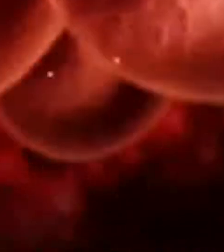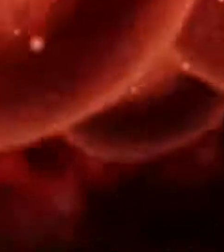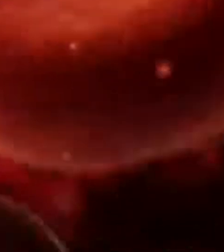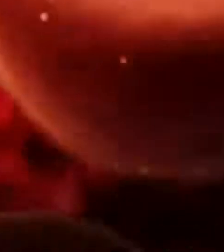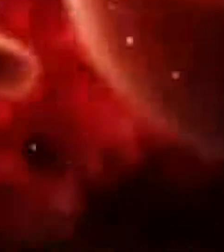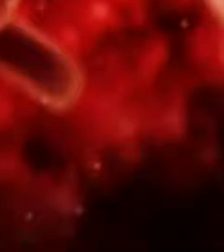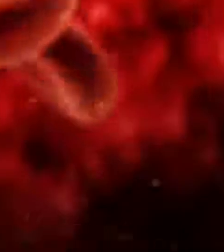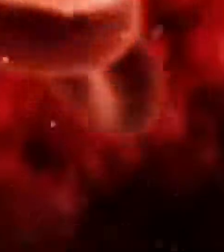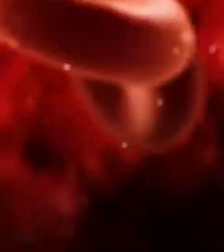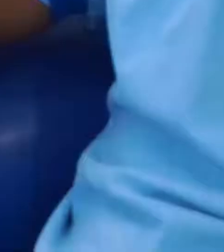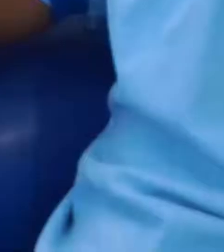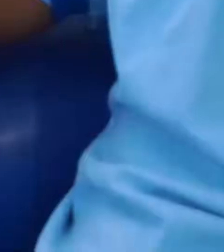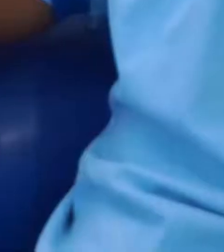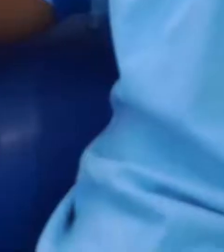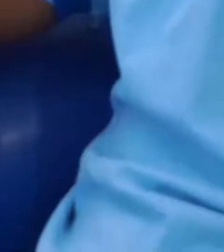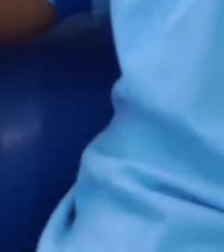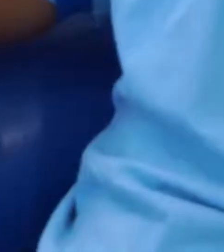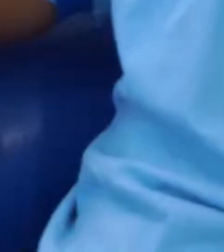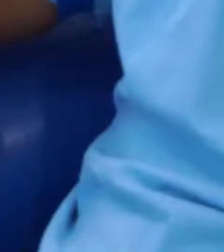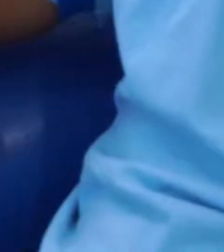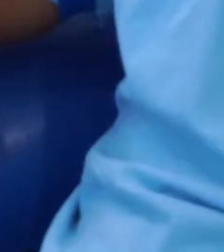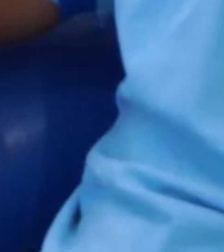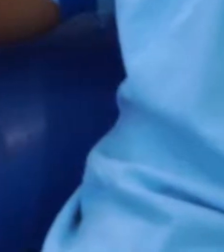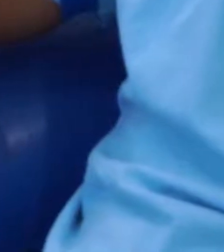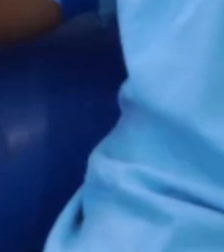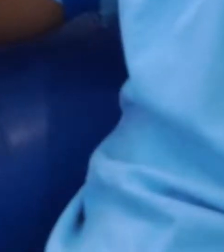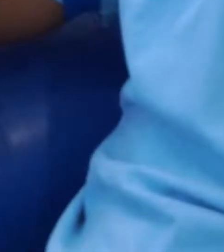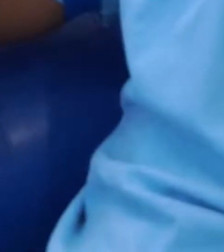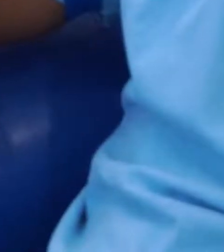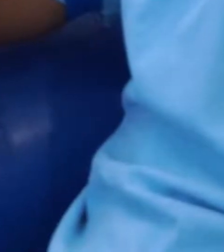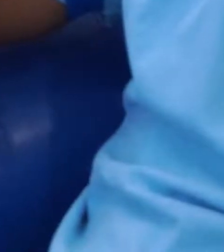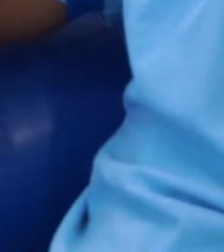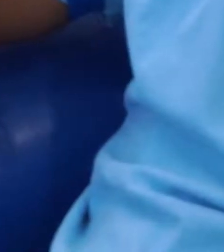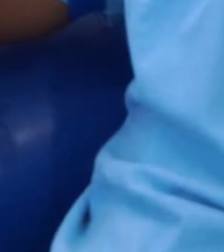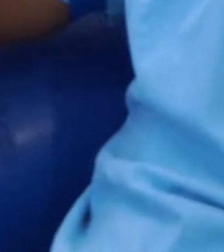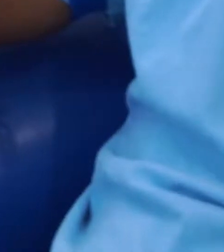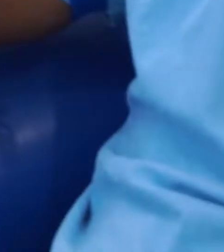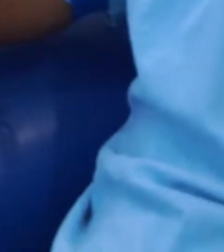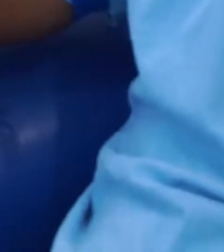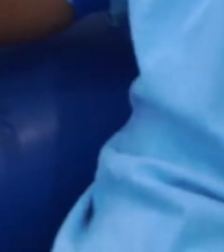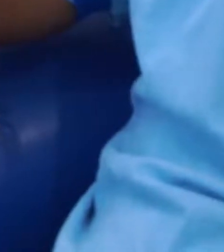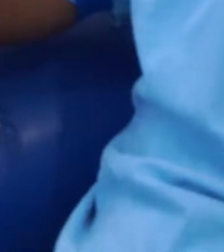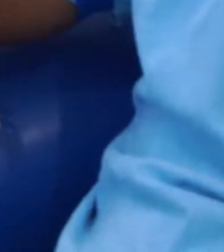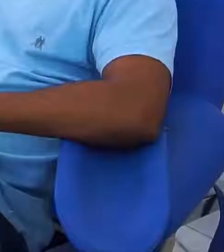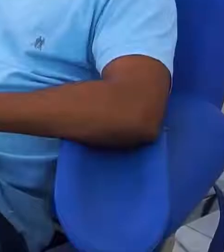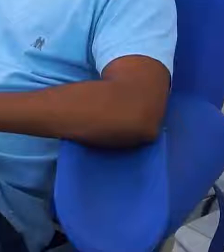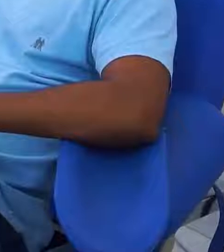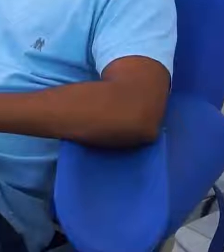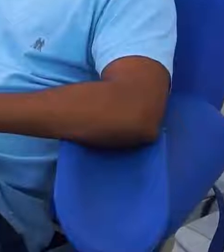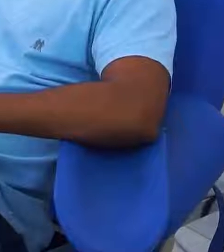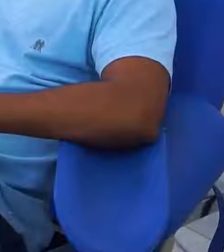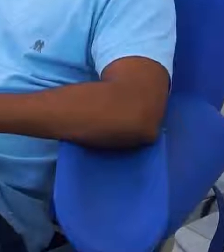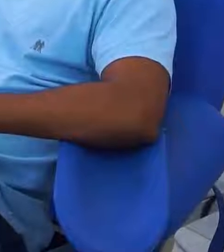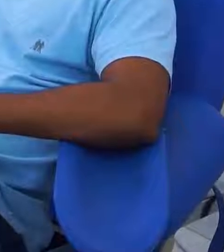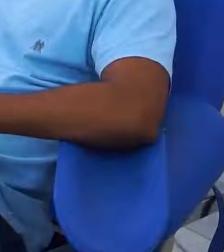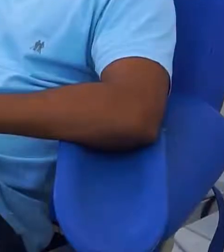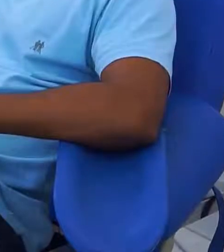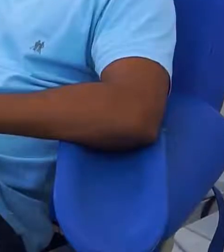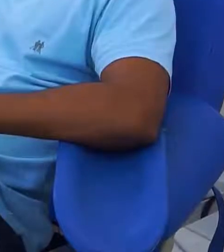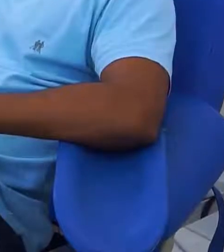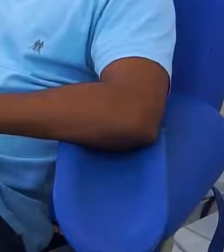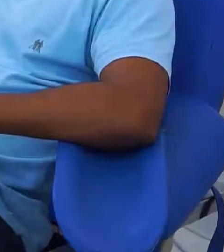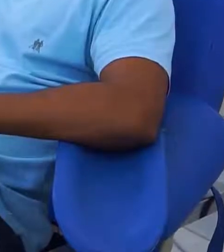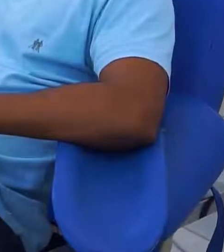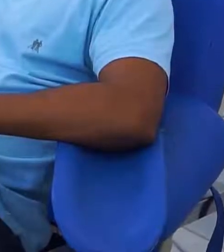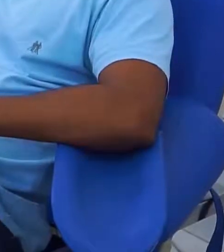de sangue, que ainda é feita por uma pequena parcela da população brasileira. Diego é um desses. Pelo menos 4